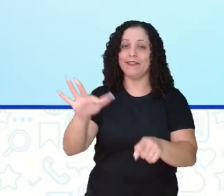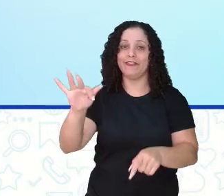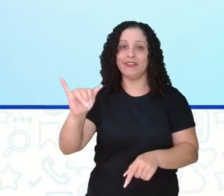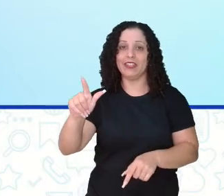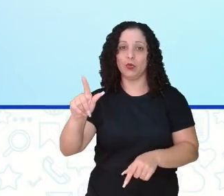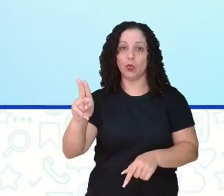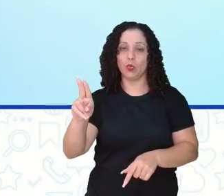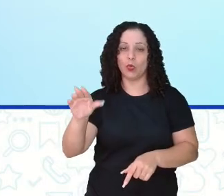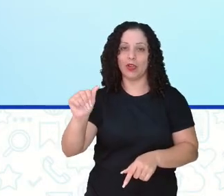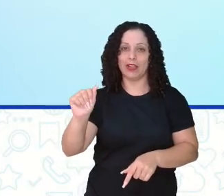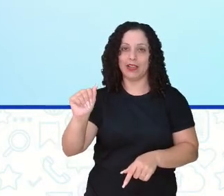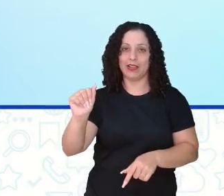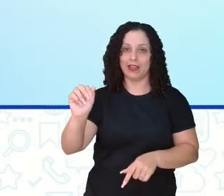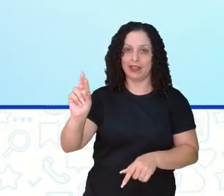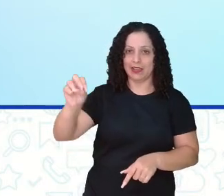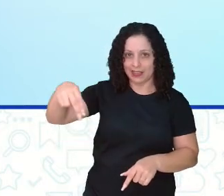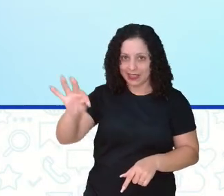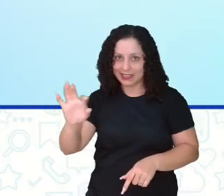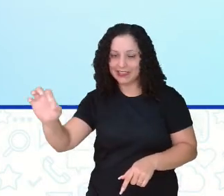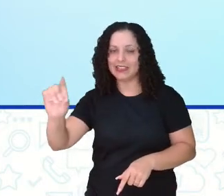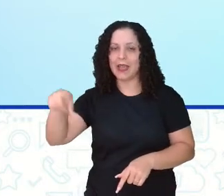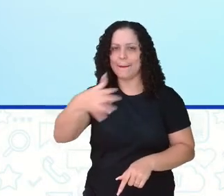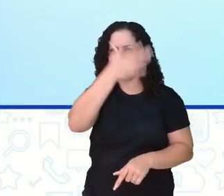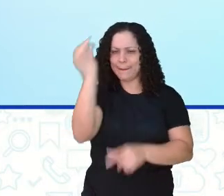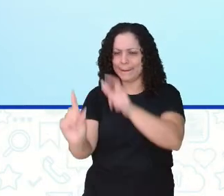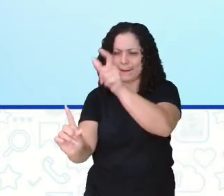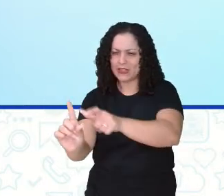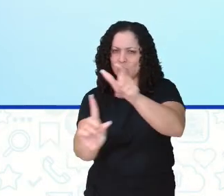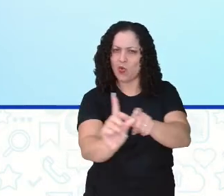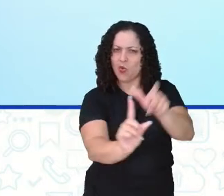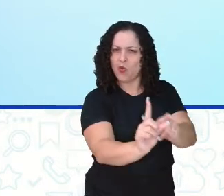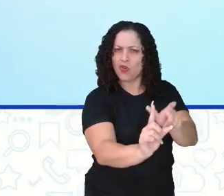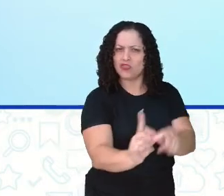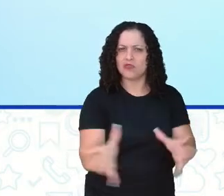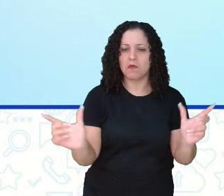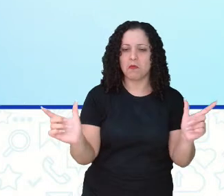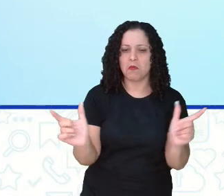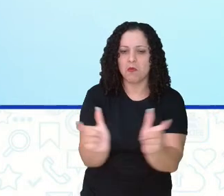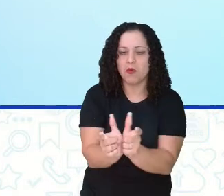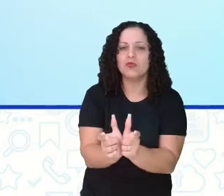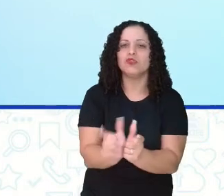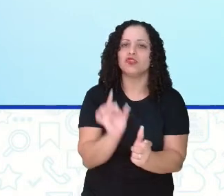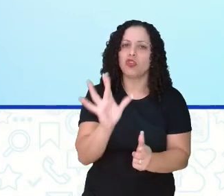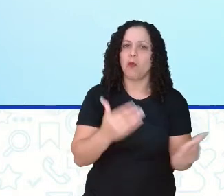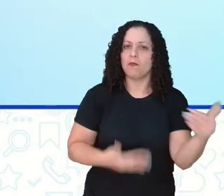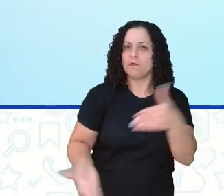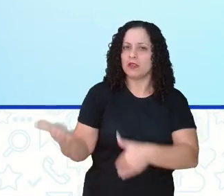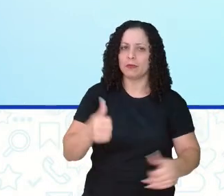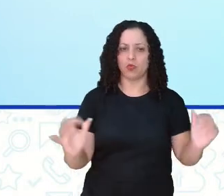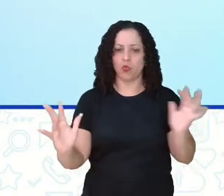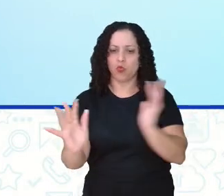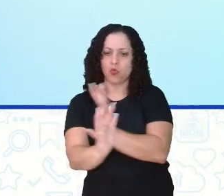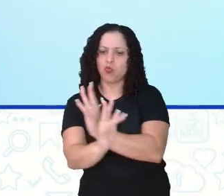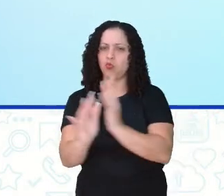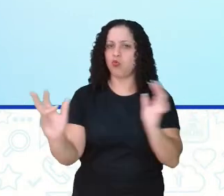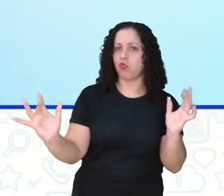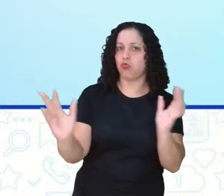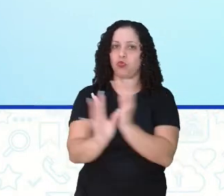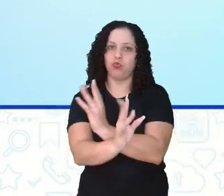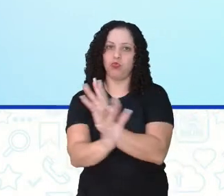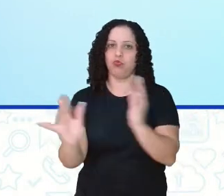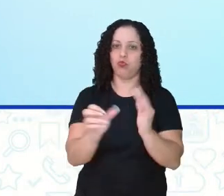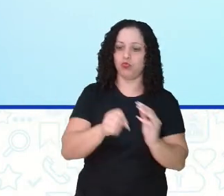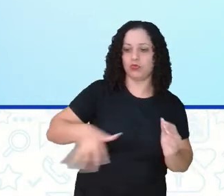menor importância, usados para compor o cenário, assim não tem relação com o enredo ou nenhum dos personagens, são usados apenas para compor